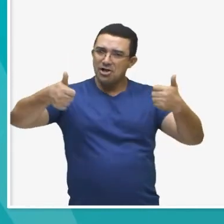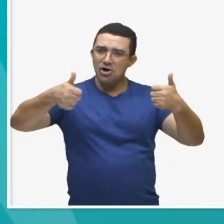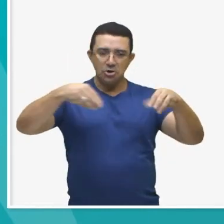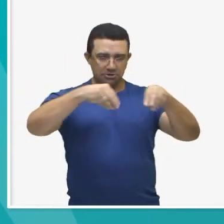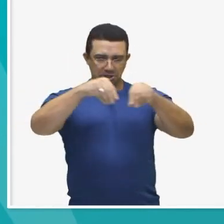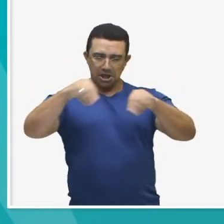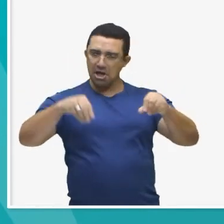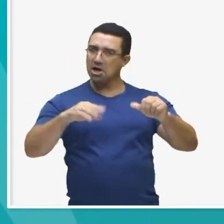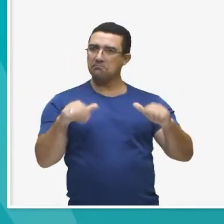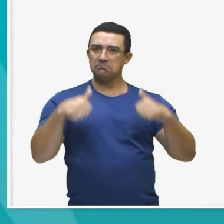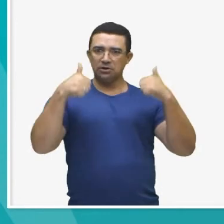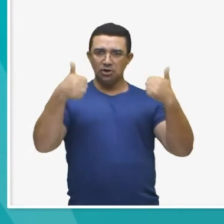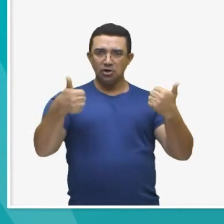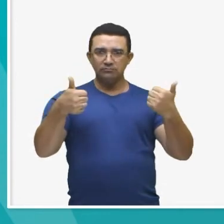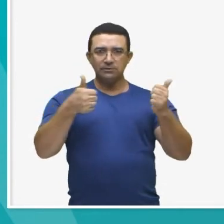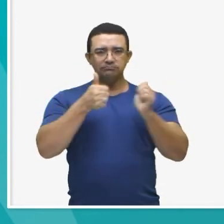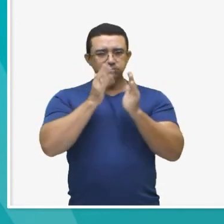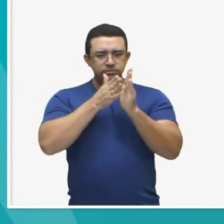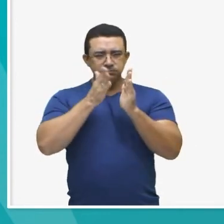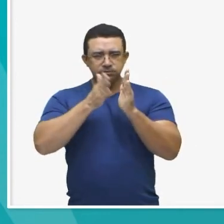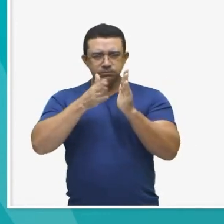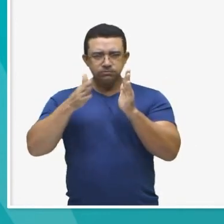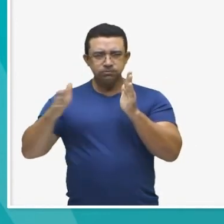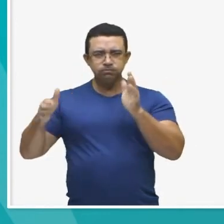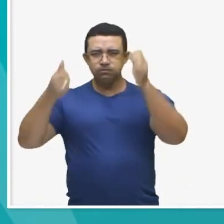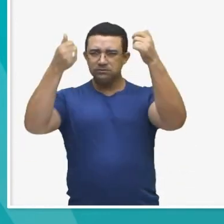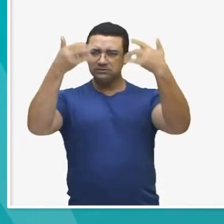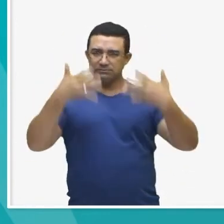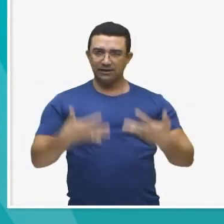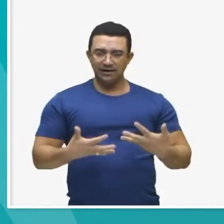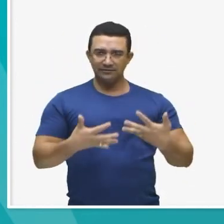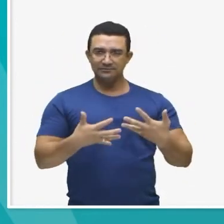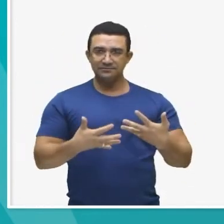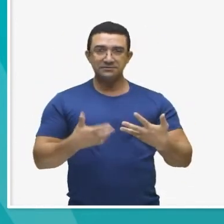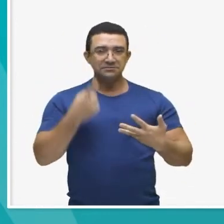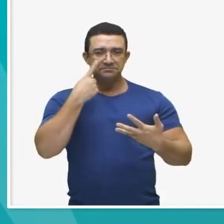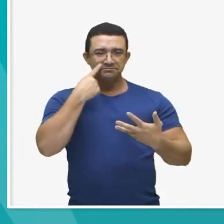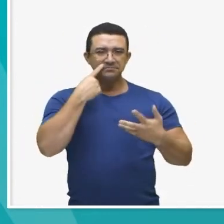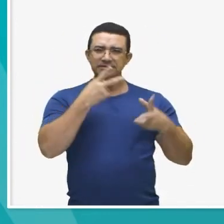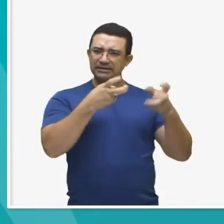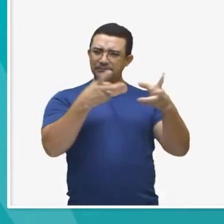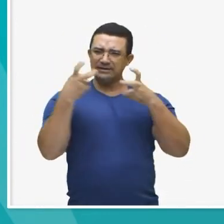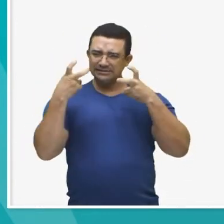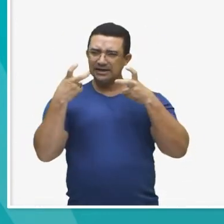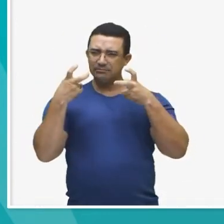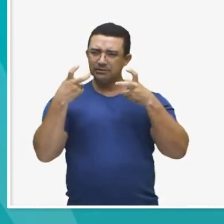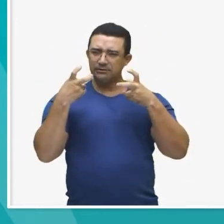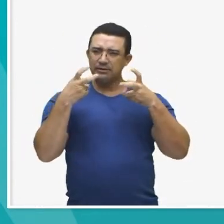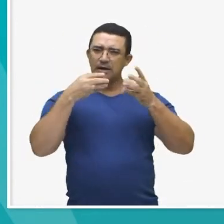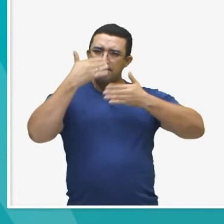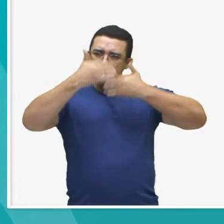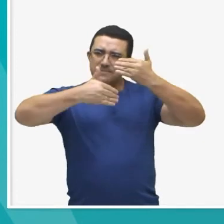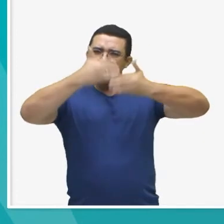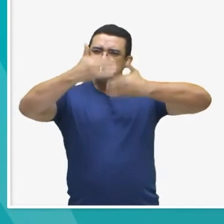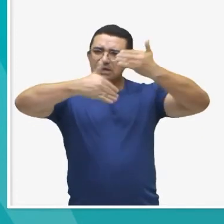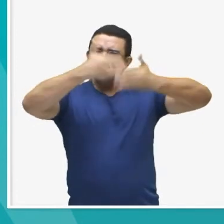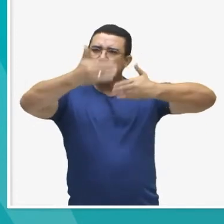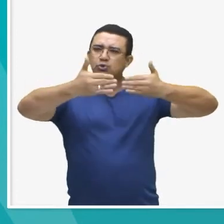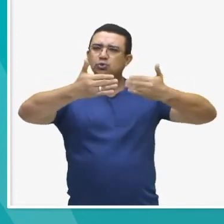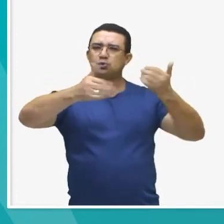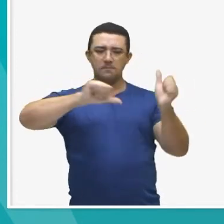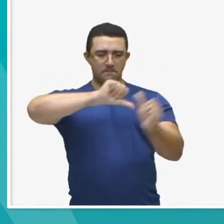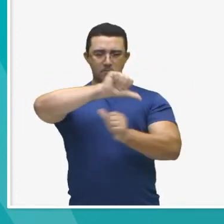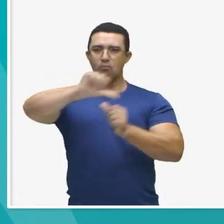assim por diante. Então vejam quão interessante é esse processo de mudança, né, da paisagem que a gente